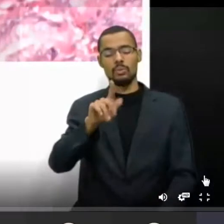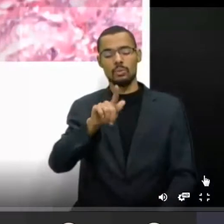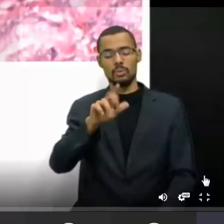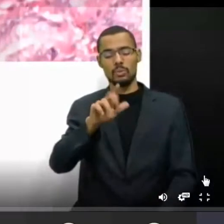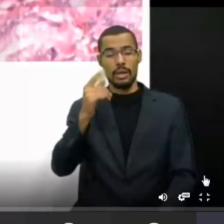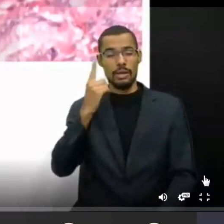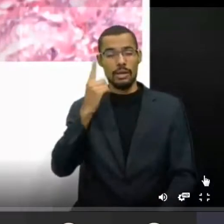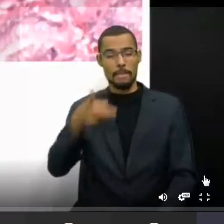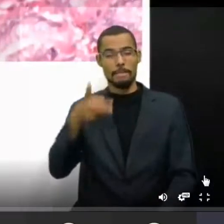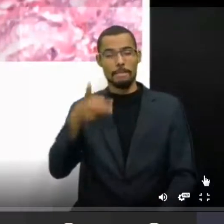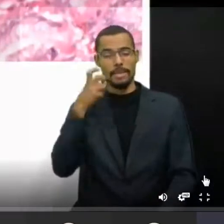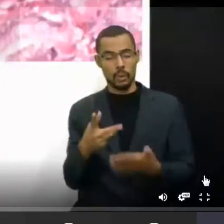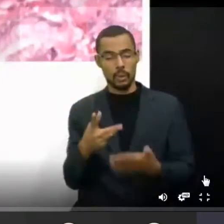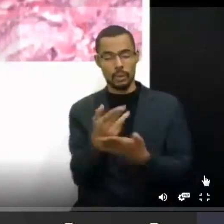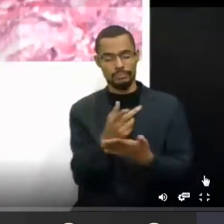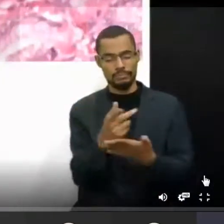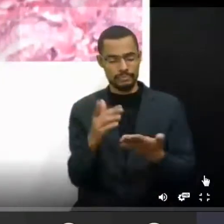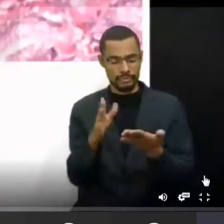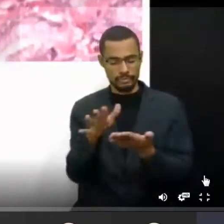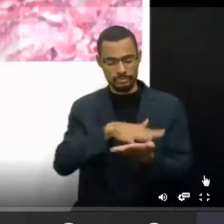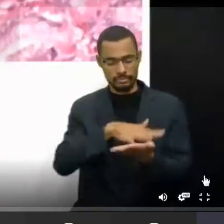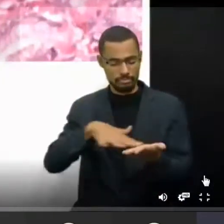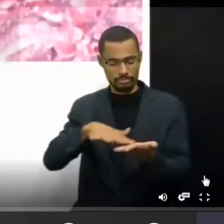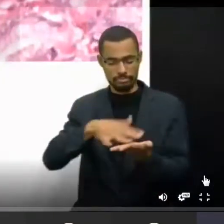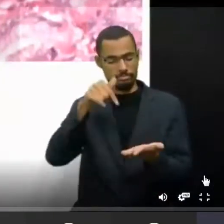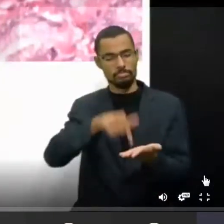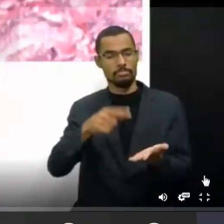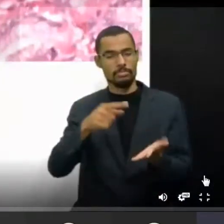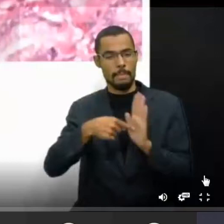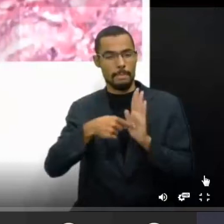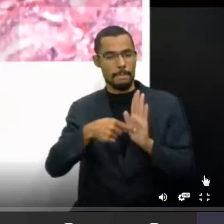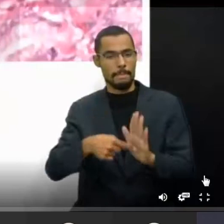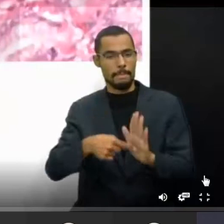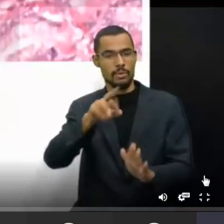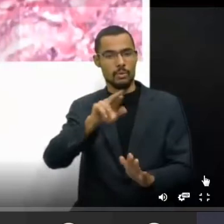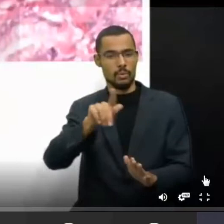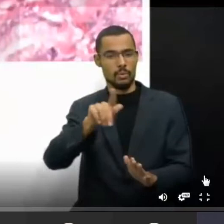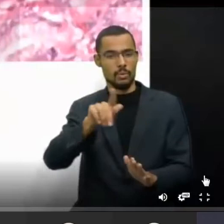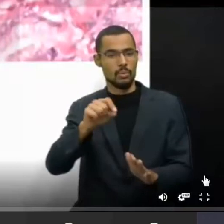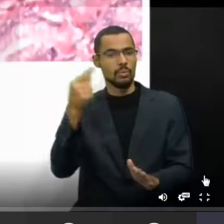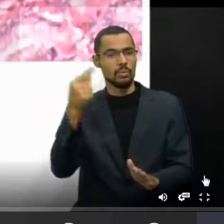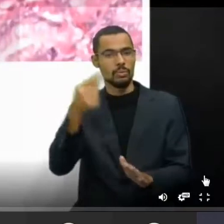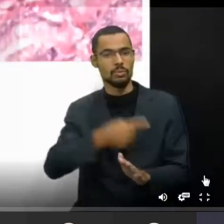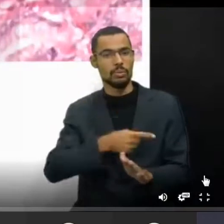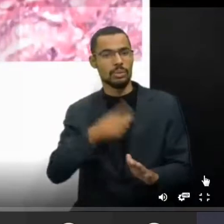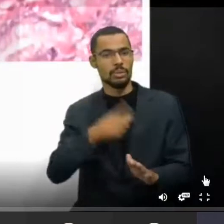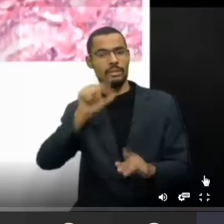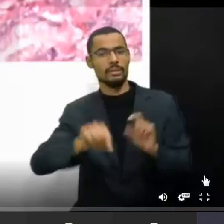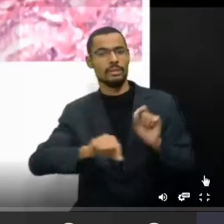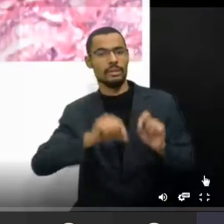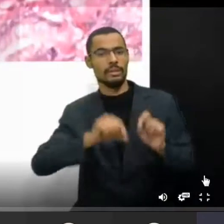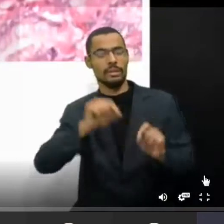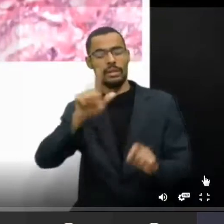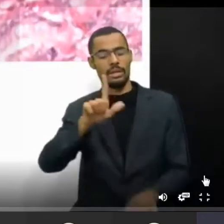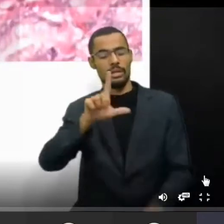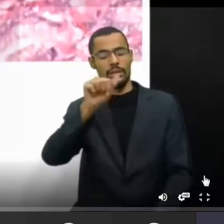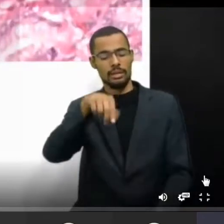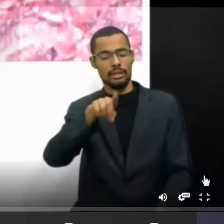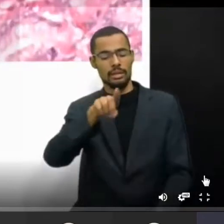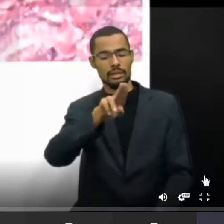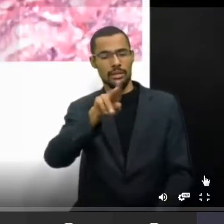no corte que nós observamos dessas rugosidades, onde, né, apresenta essas rugosidades, nós temos as glândulas secretoras de